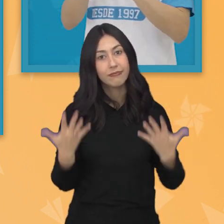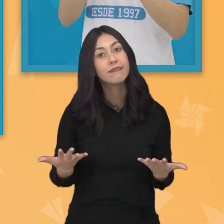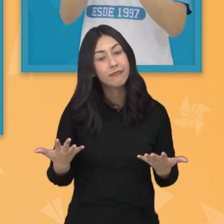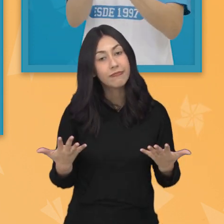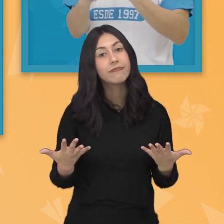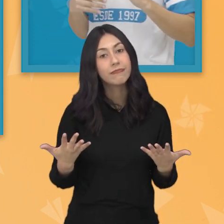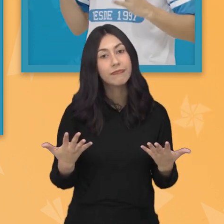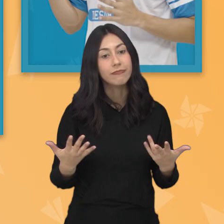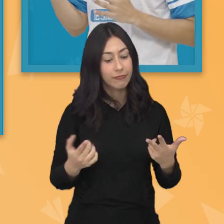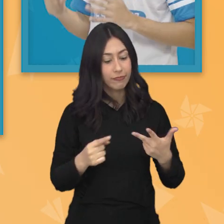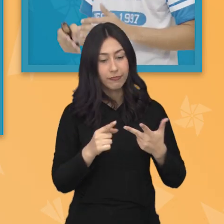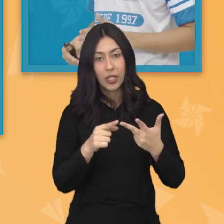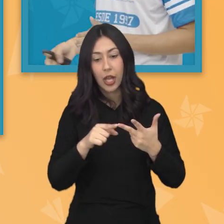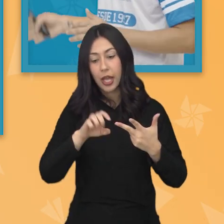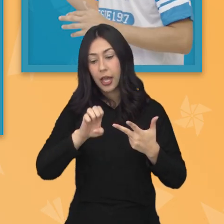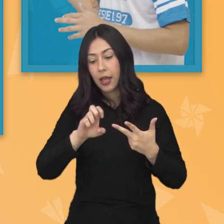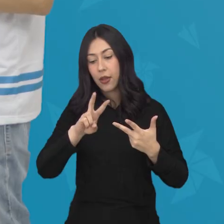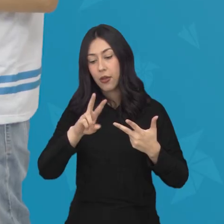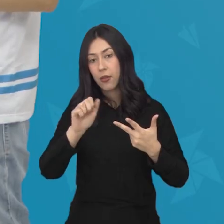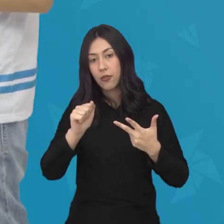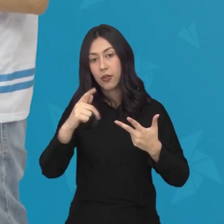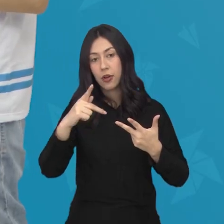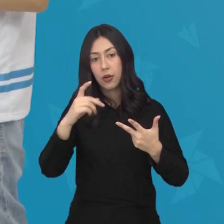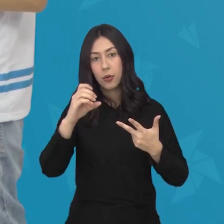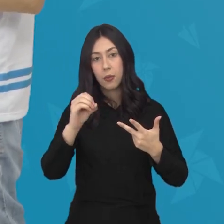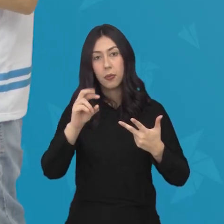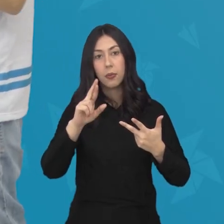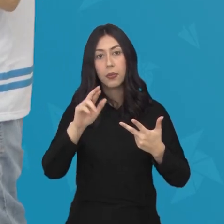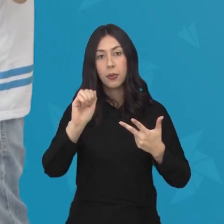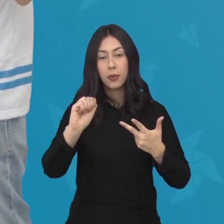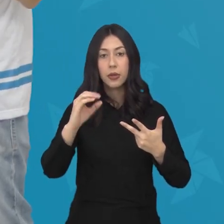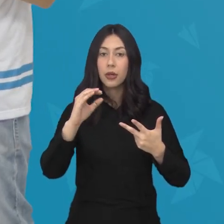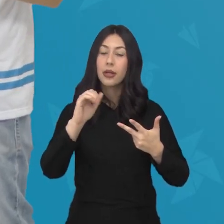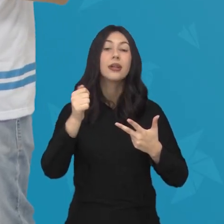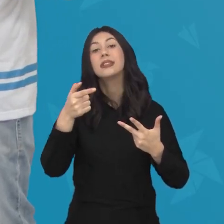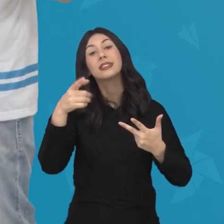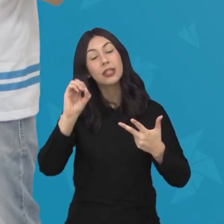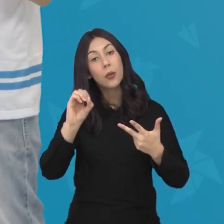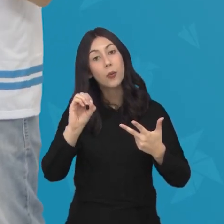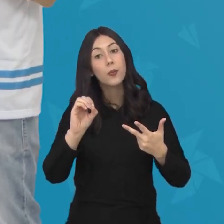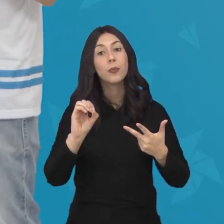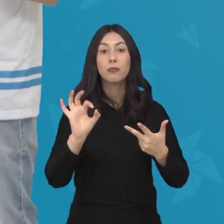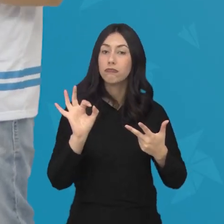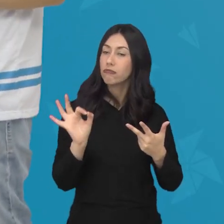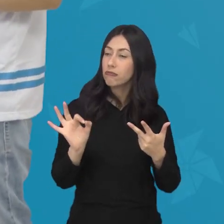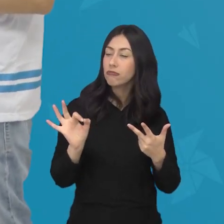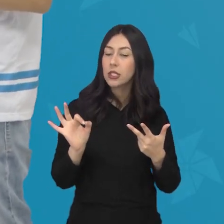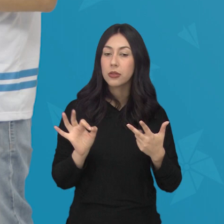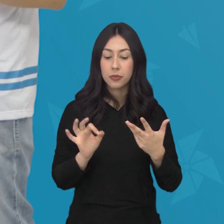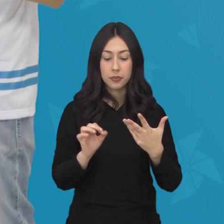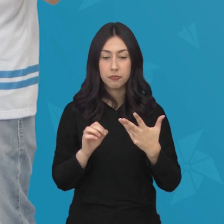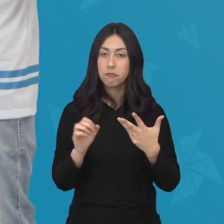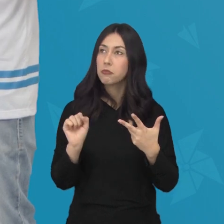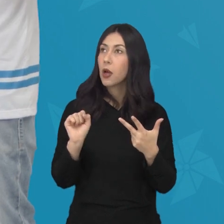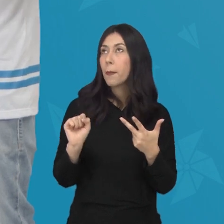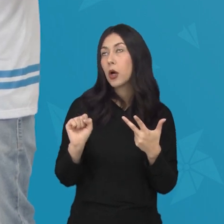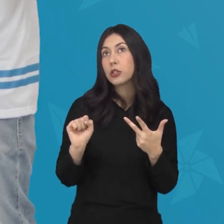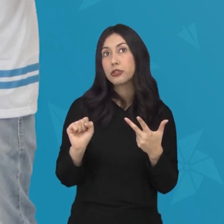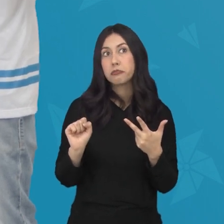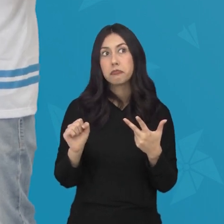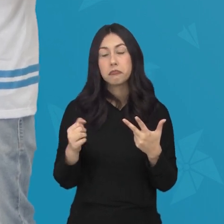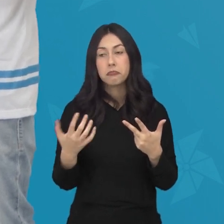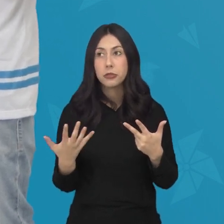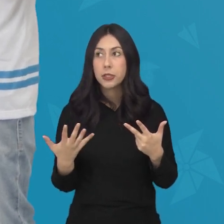a água esteja ali, ela evapore. Então a gente já sabe que a 3 também vai ser evaporação, alguma coisa nesse sentido. Ele pode de repente colocar